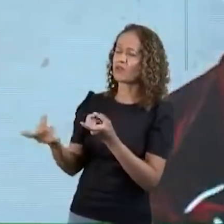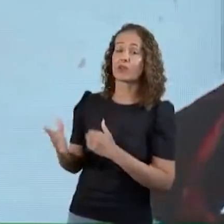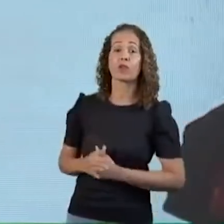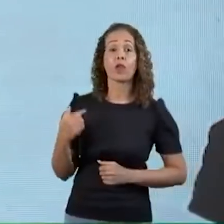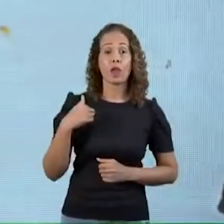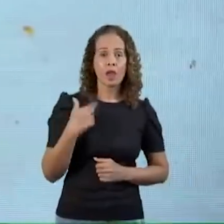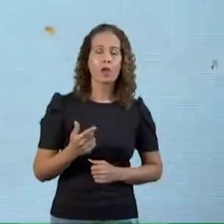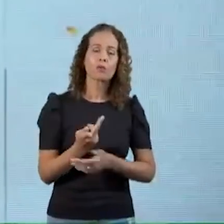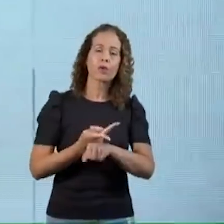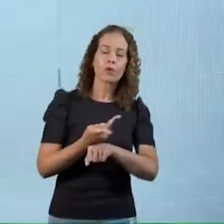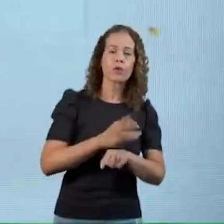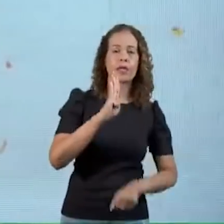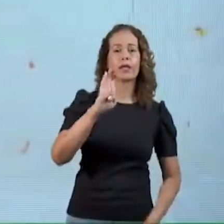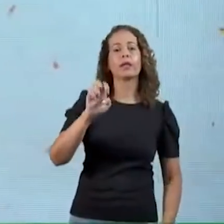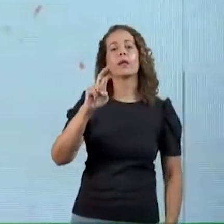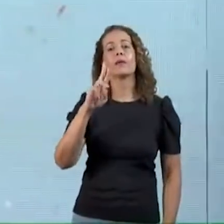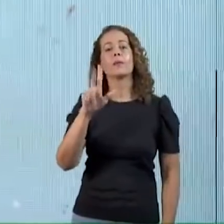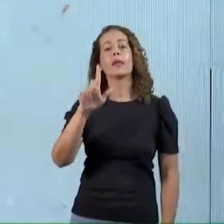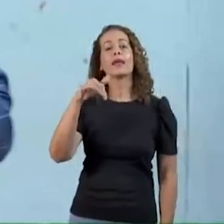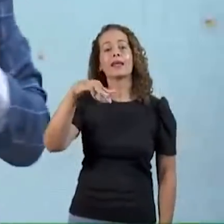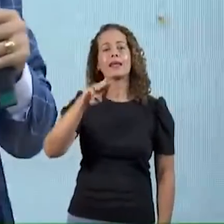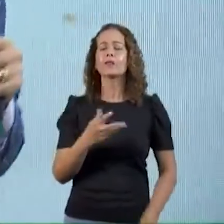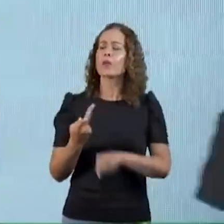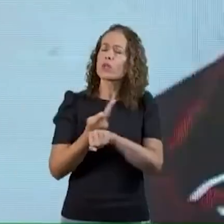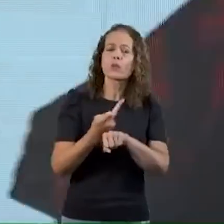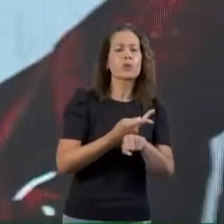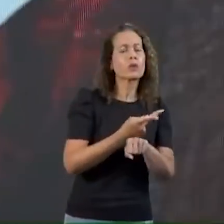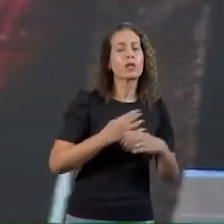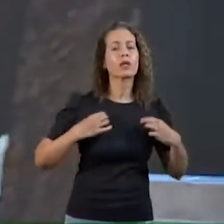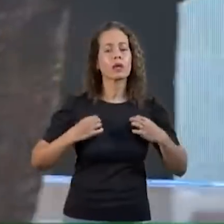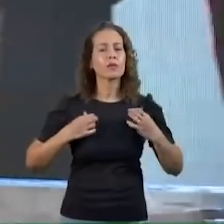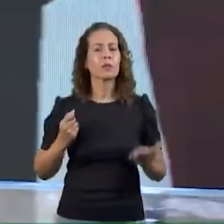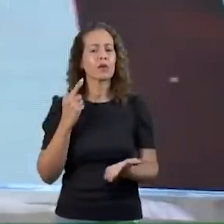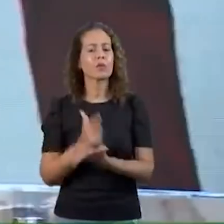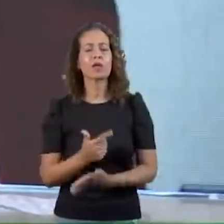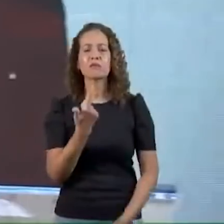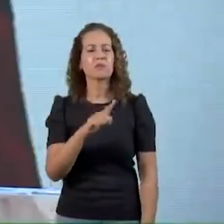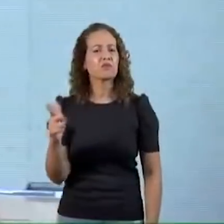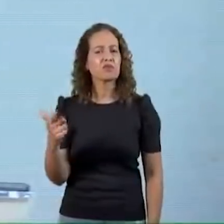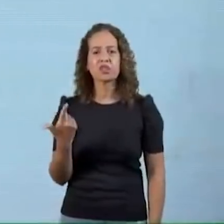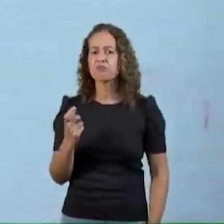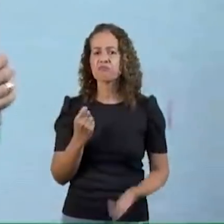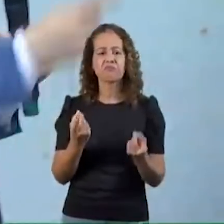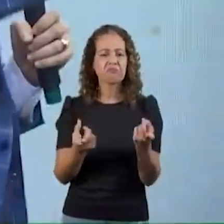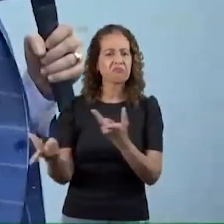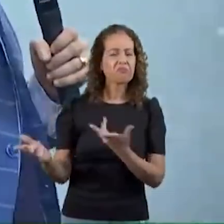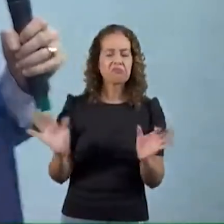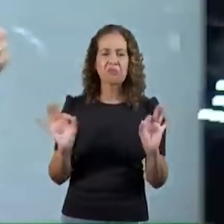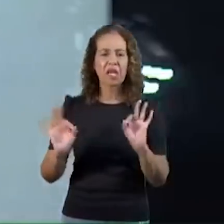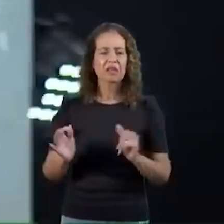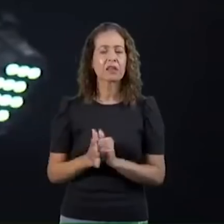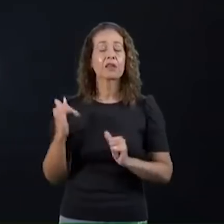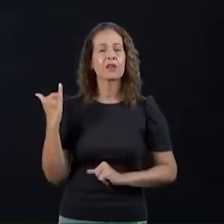Berlim, de cabeça para baixo, no final da Copa. Não tinha camisa! Eu falei para os